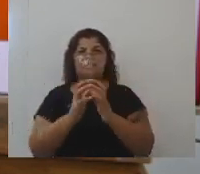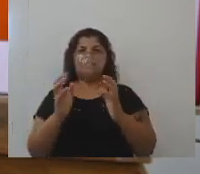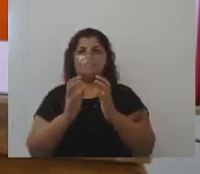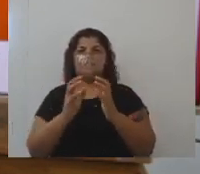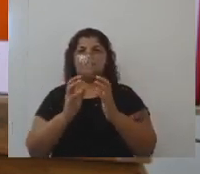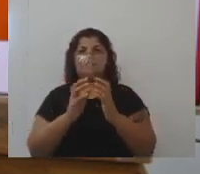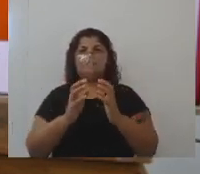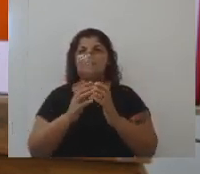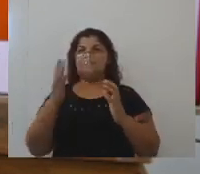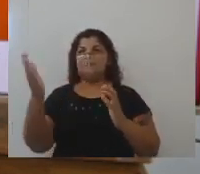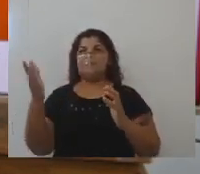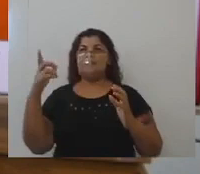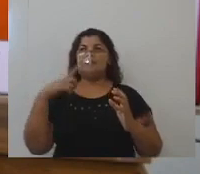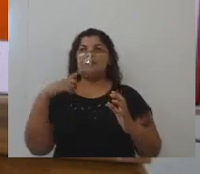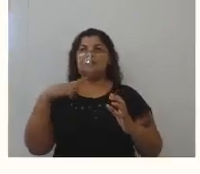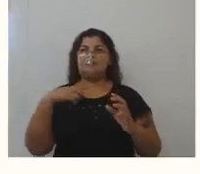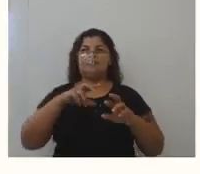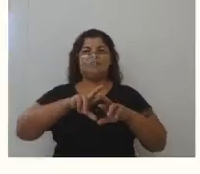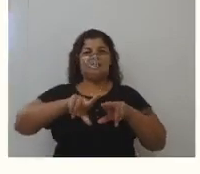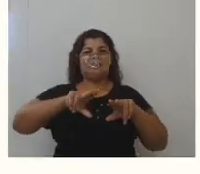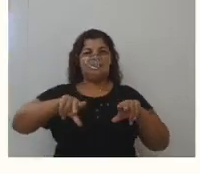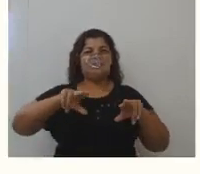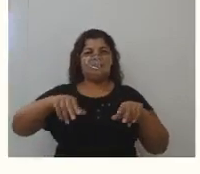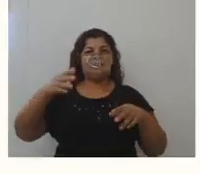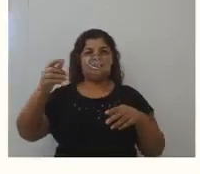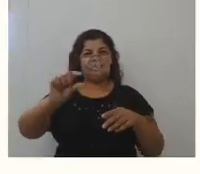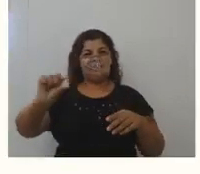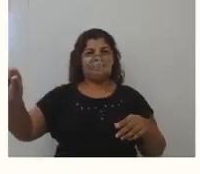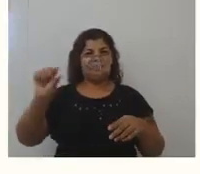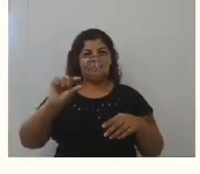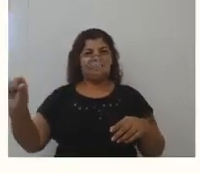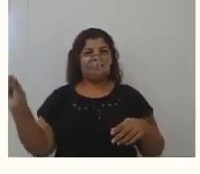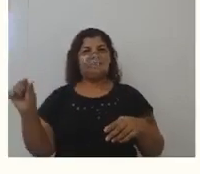aí a gente tem os magnatas do Passinho, os moleque da base e as